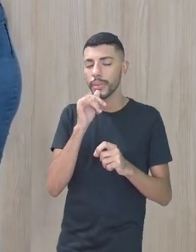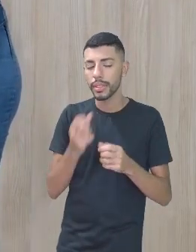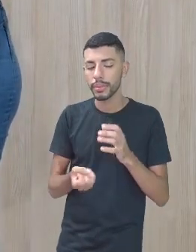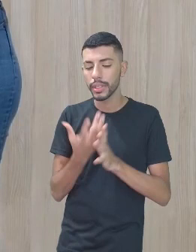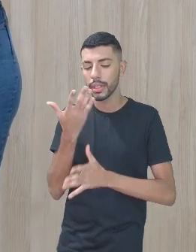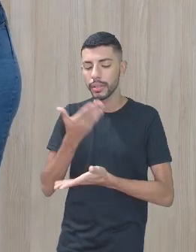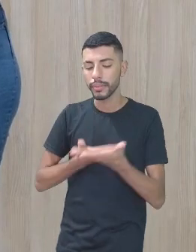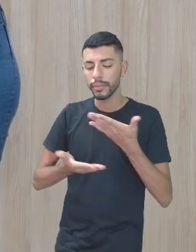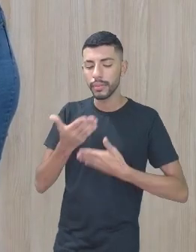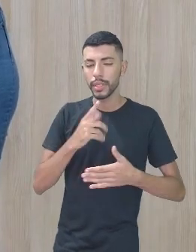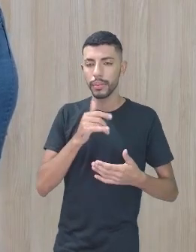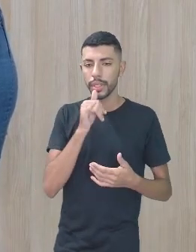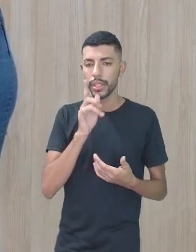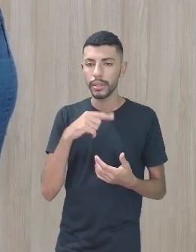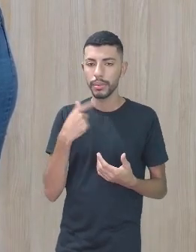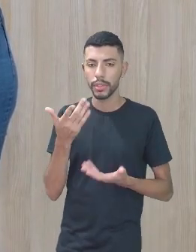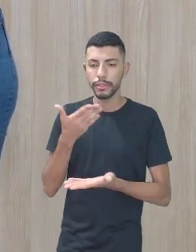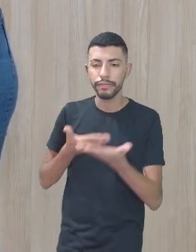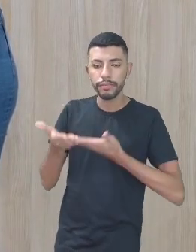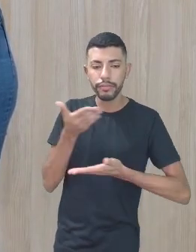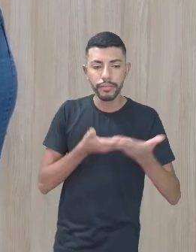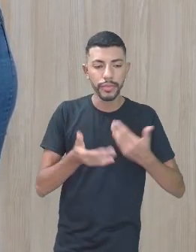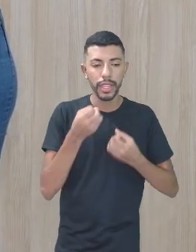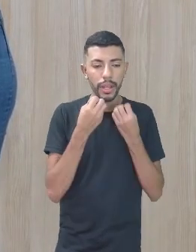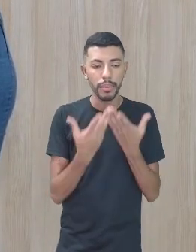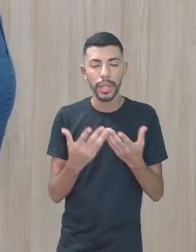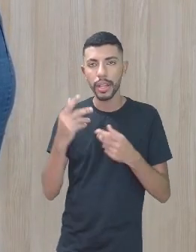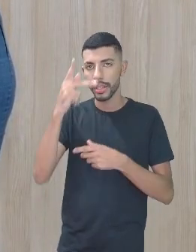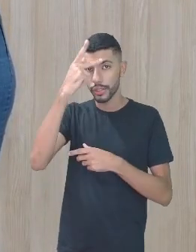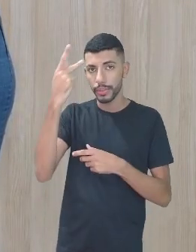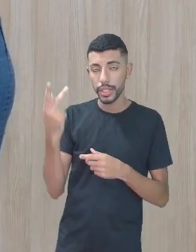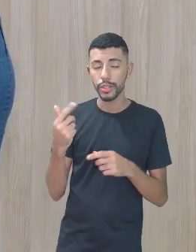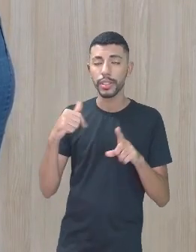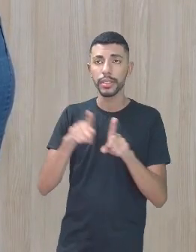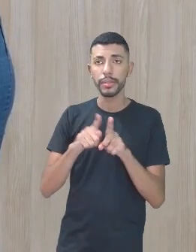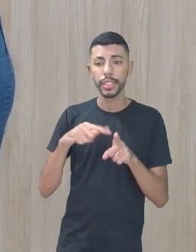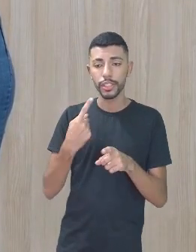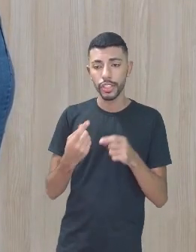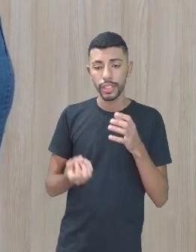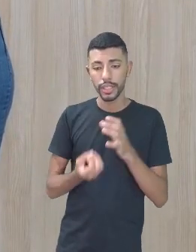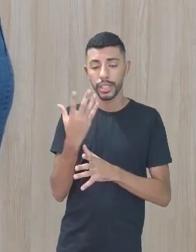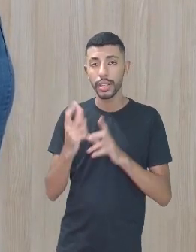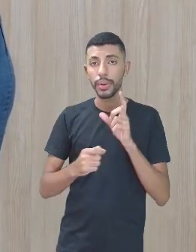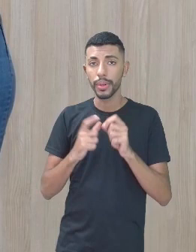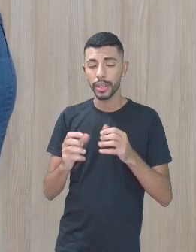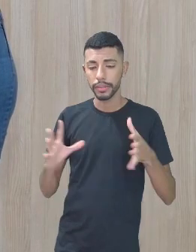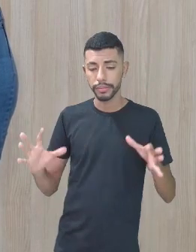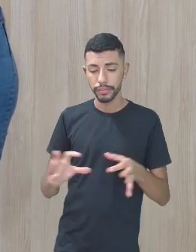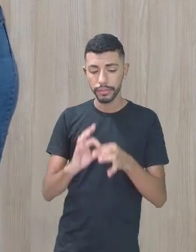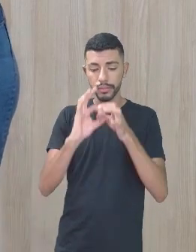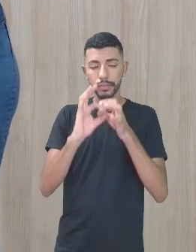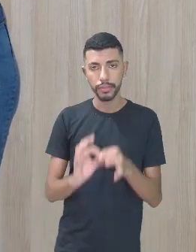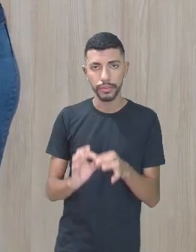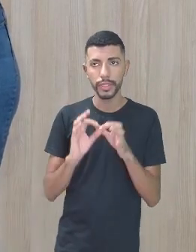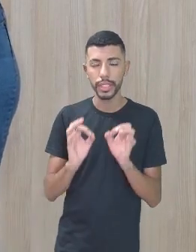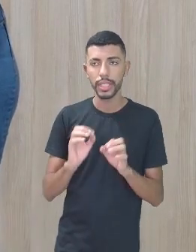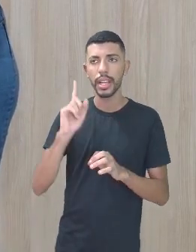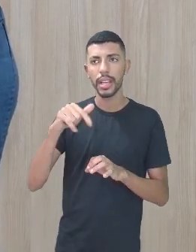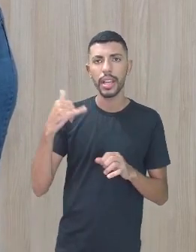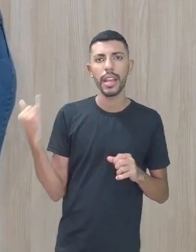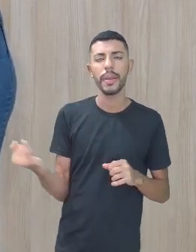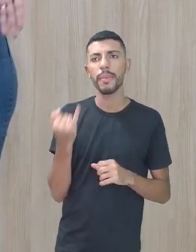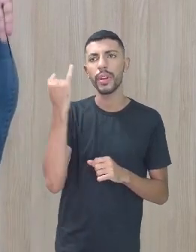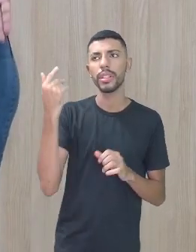Quando a gente interage muito bem com as pessoas e com os ambientes, a gente cria vínculos. Vínculos que são